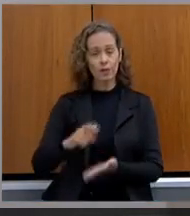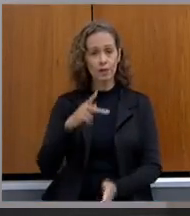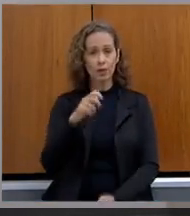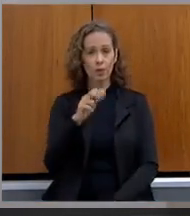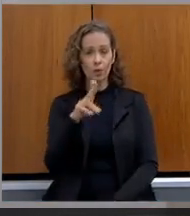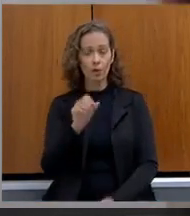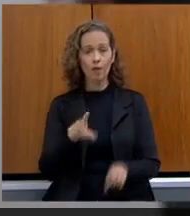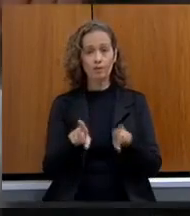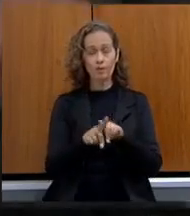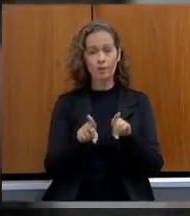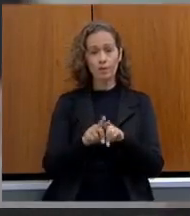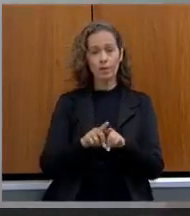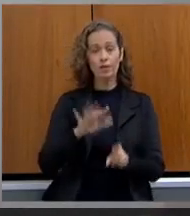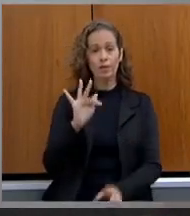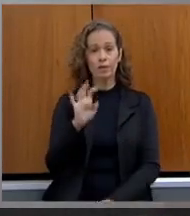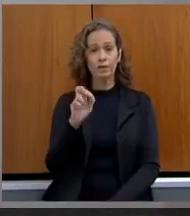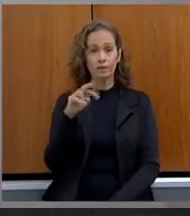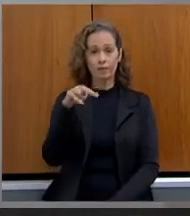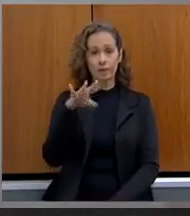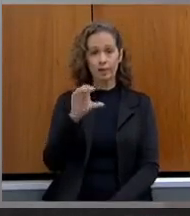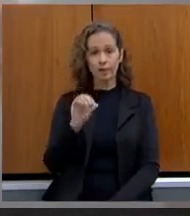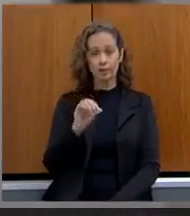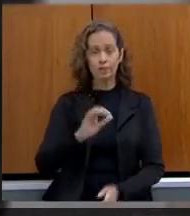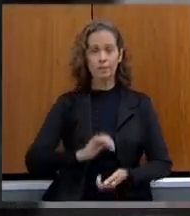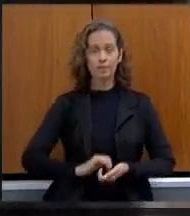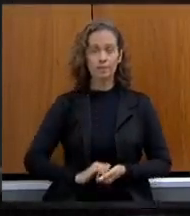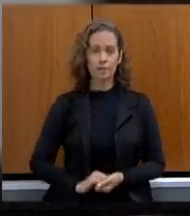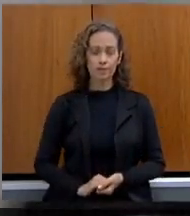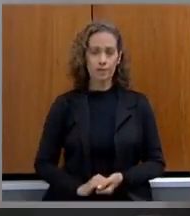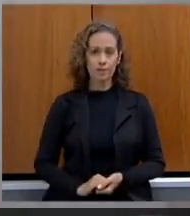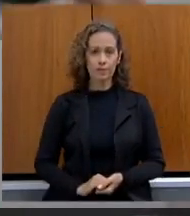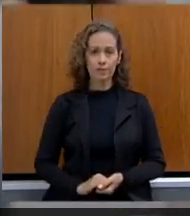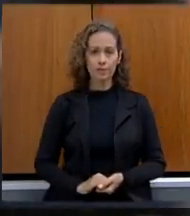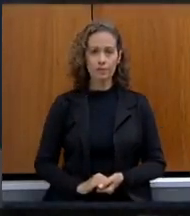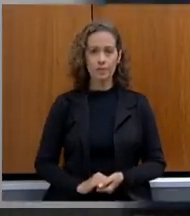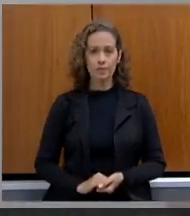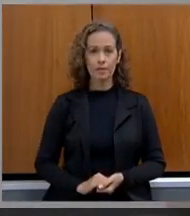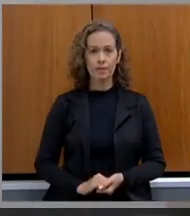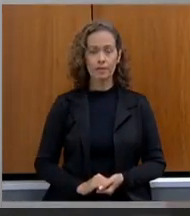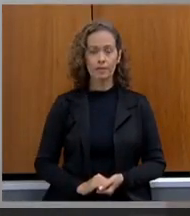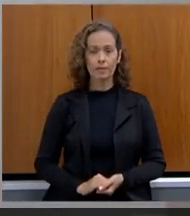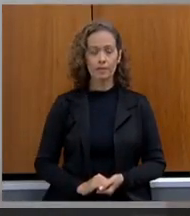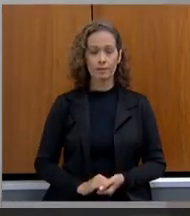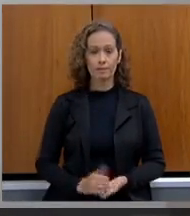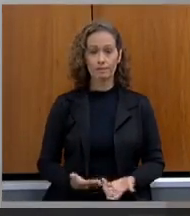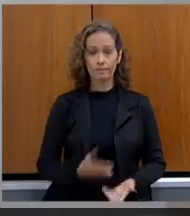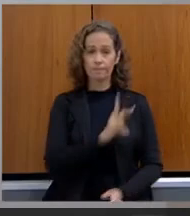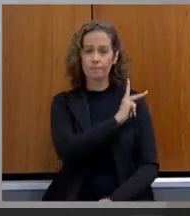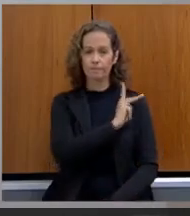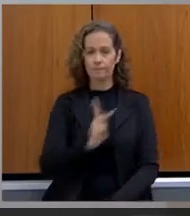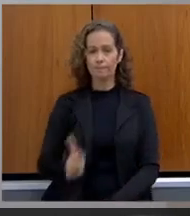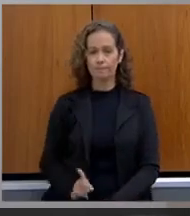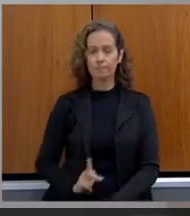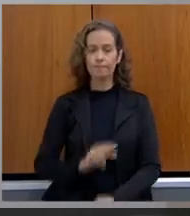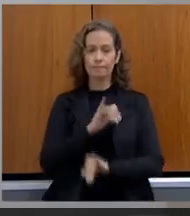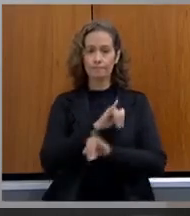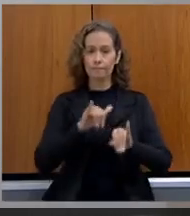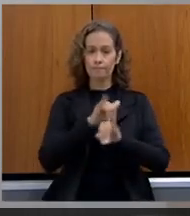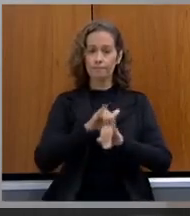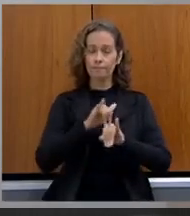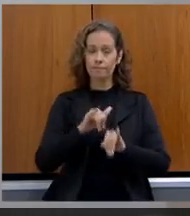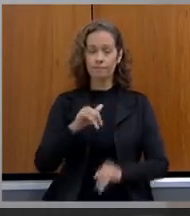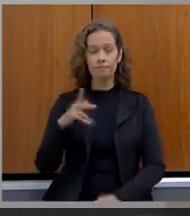Paulo e Fernando Pacheco E aí e a presidência comunica os